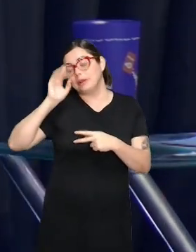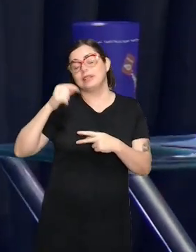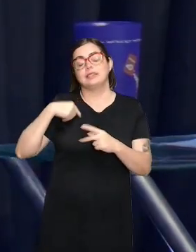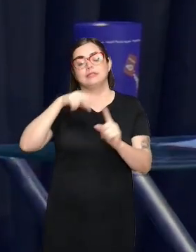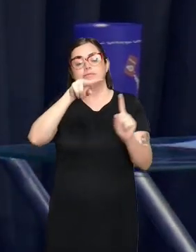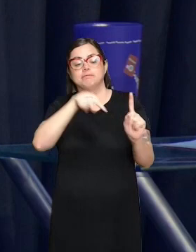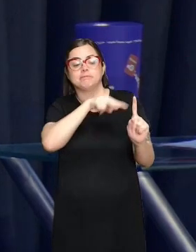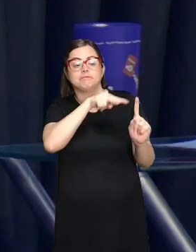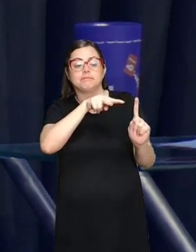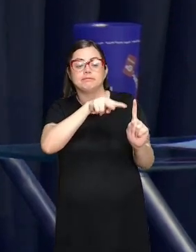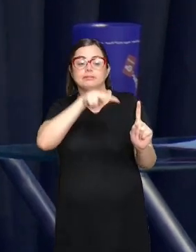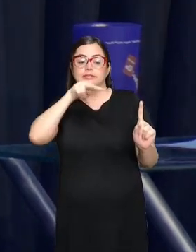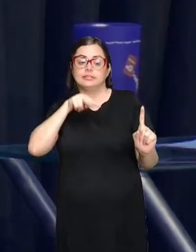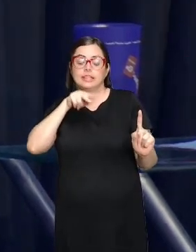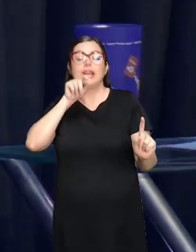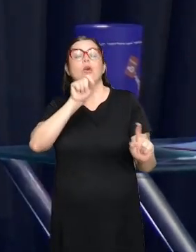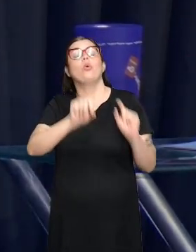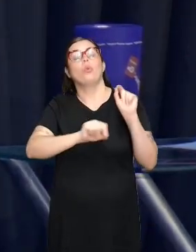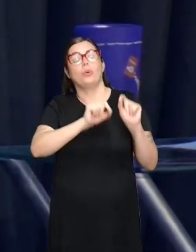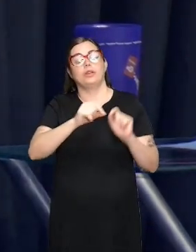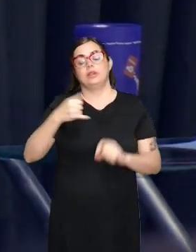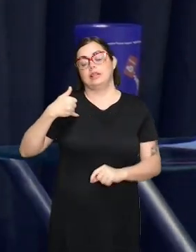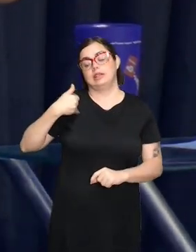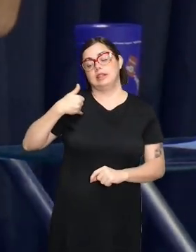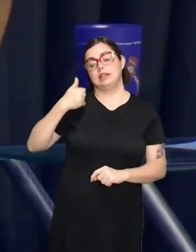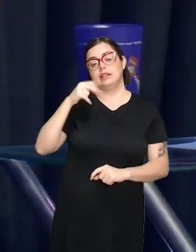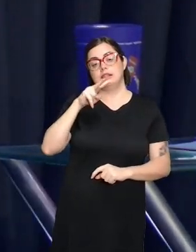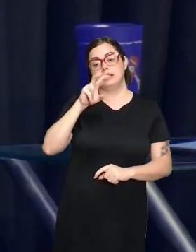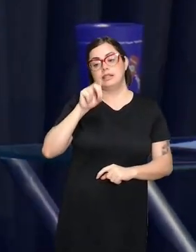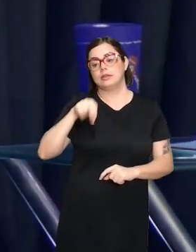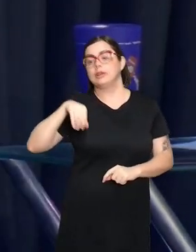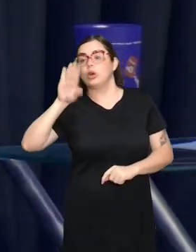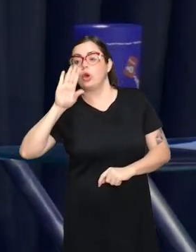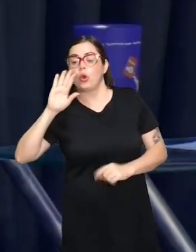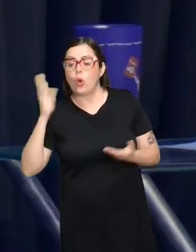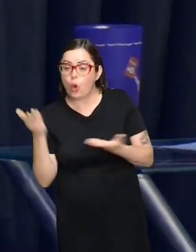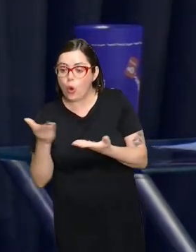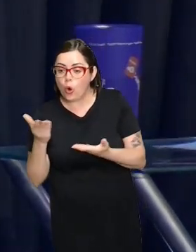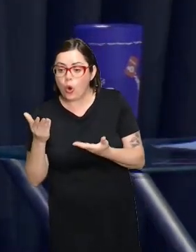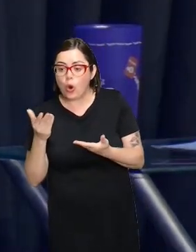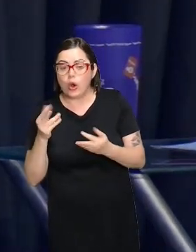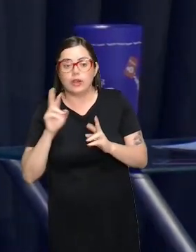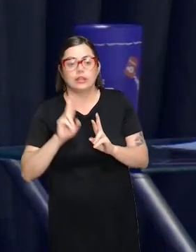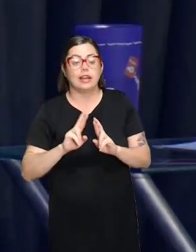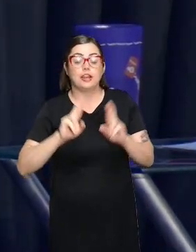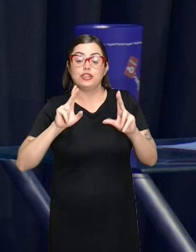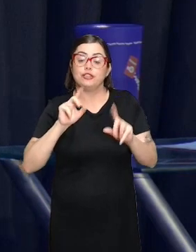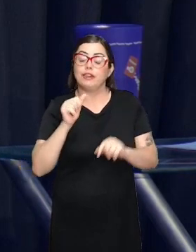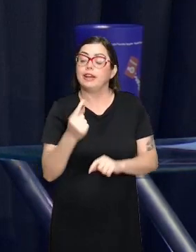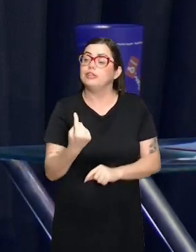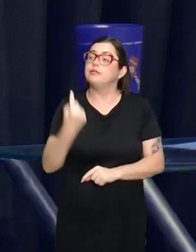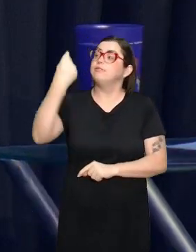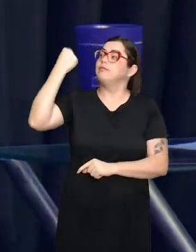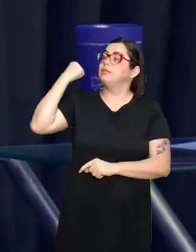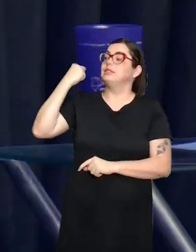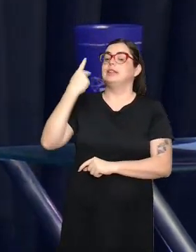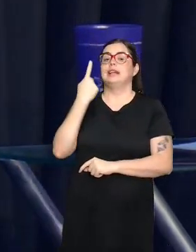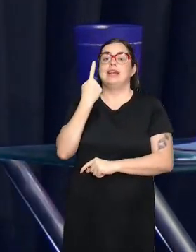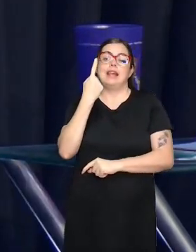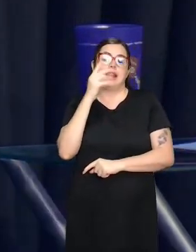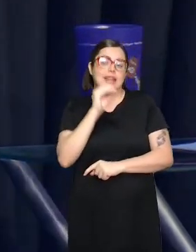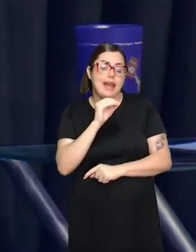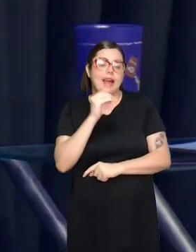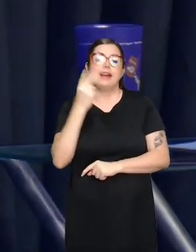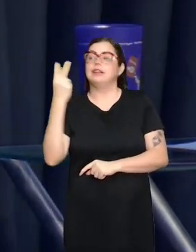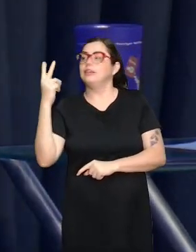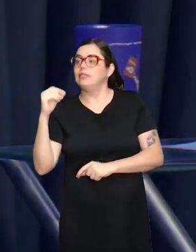o 50 a mais hoje, ele não é o 50 a mais de 10 anos atrás, de 20 anos atrás. Ele é mais antenado. E